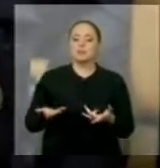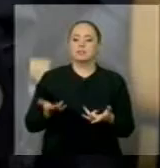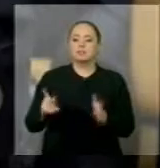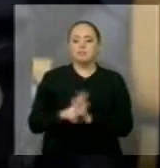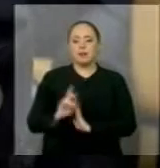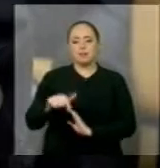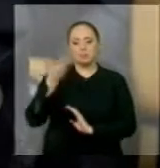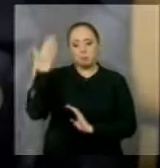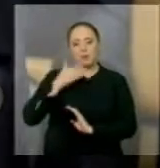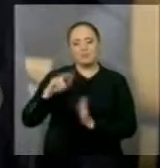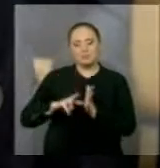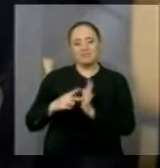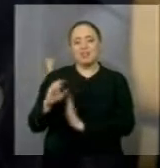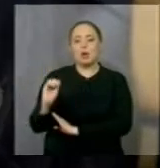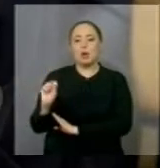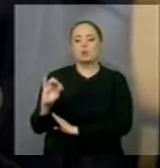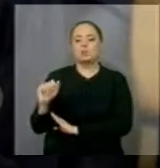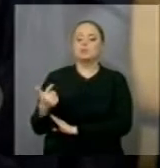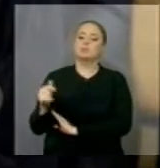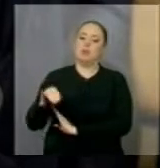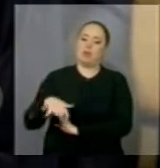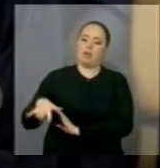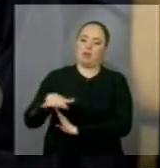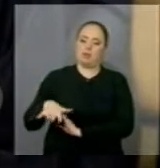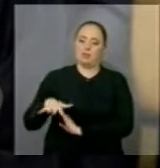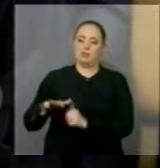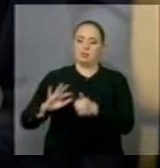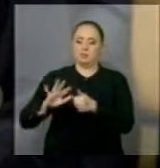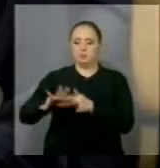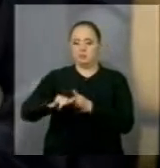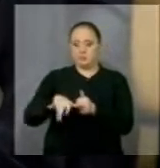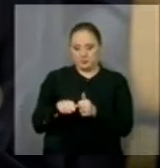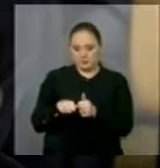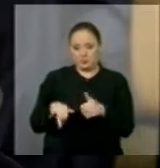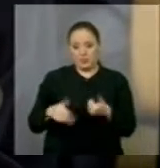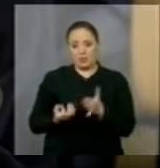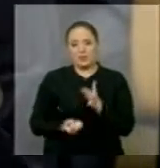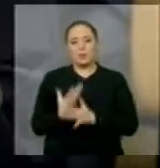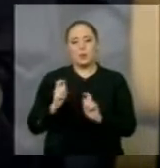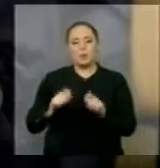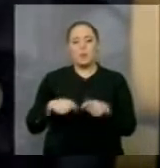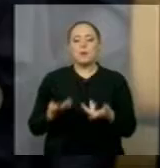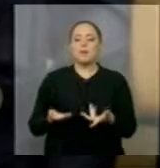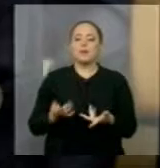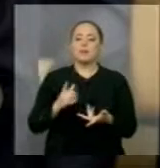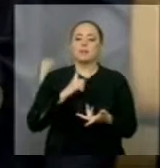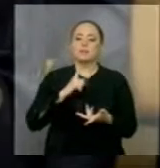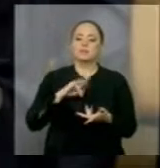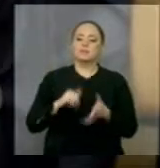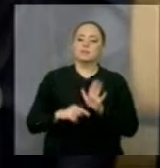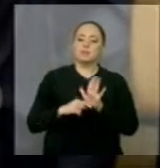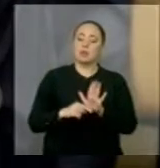comprovadamente hostil e que se dava, portanto, no âmbito da Amazônia legal, criando, portanto, condições que venham aliar